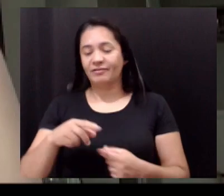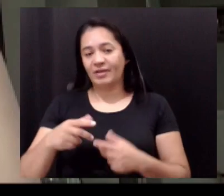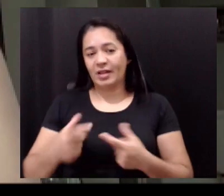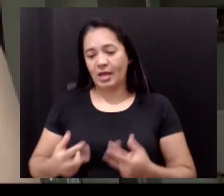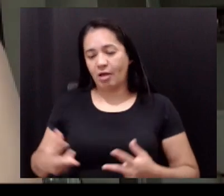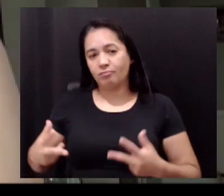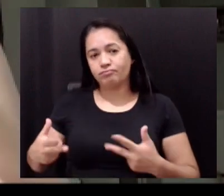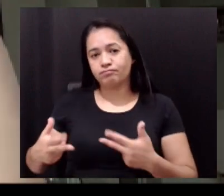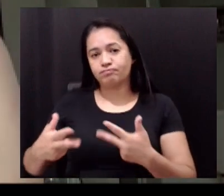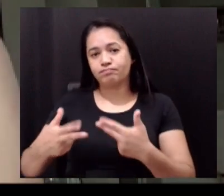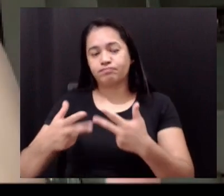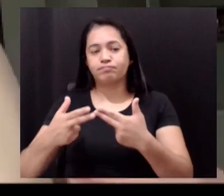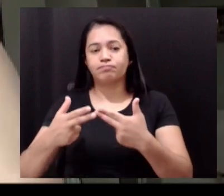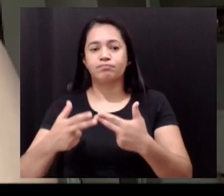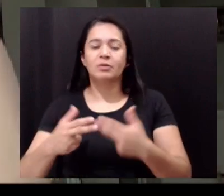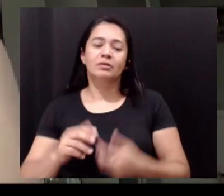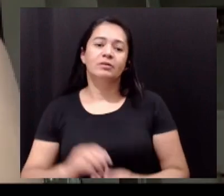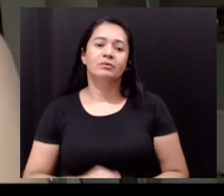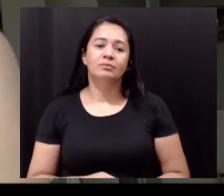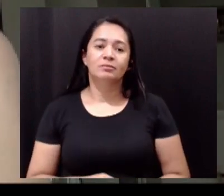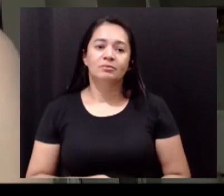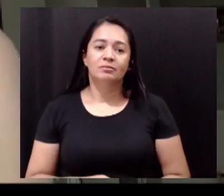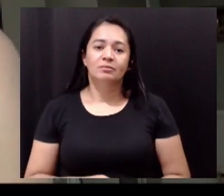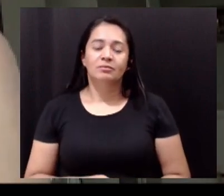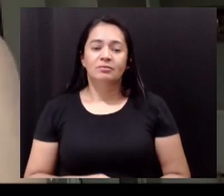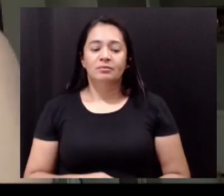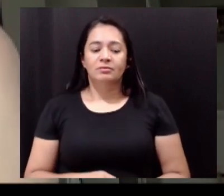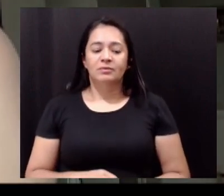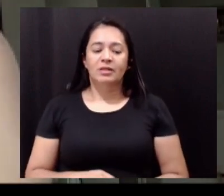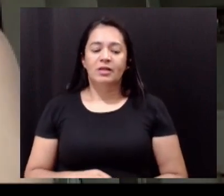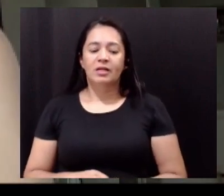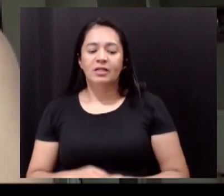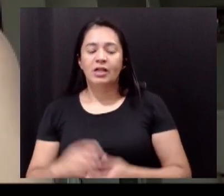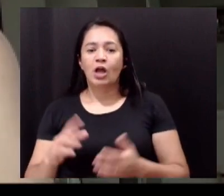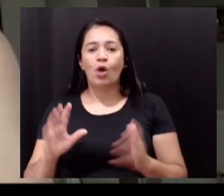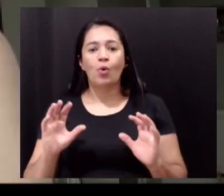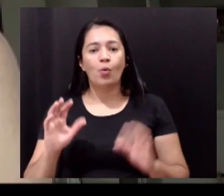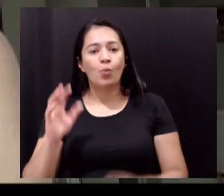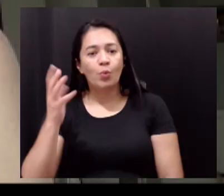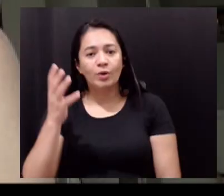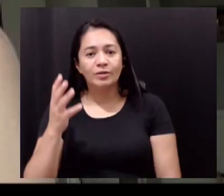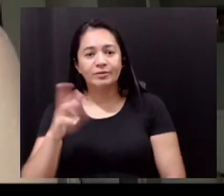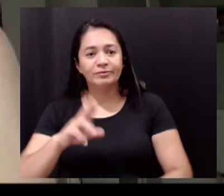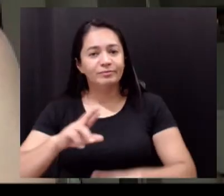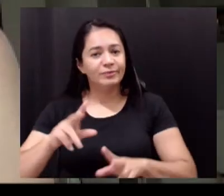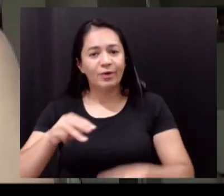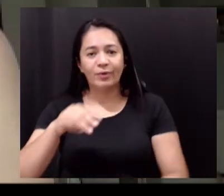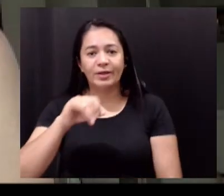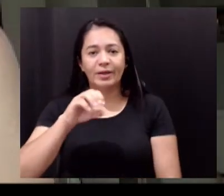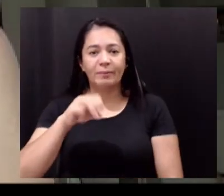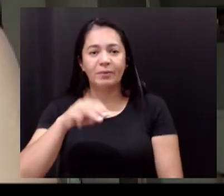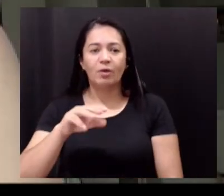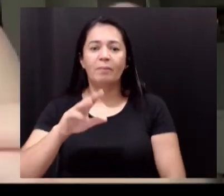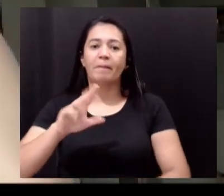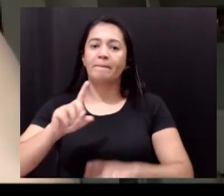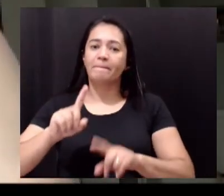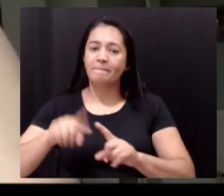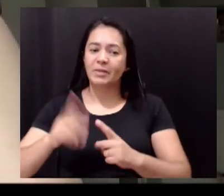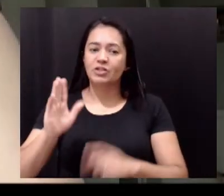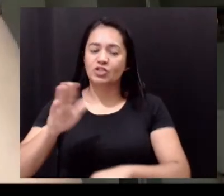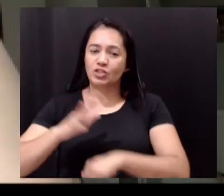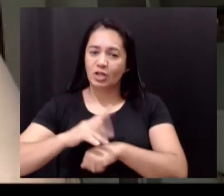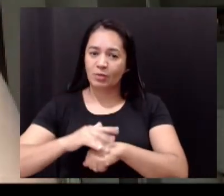para cirurgia ou para biópsia, e quando isso acontece, não era um mioma, era uma doença oncológica.